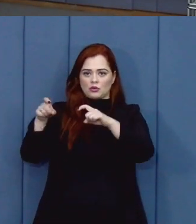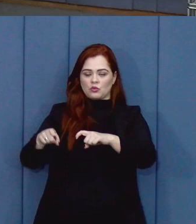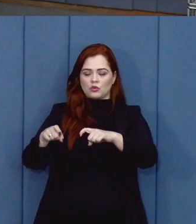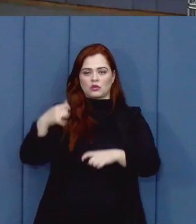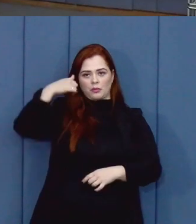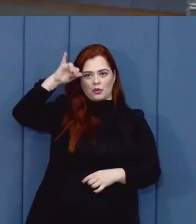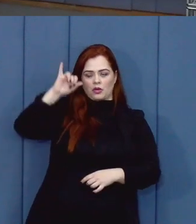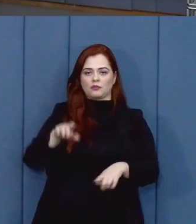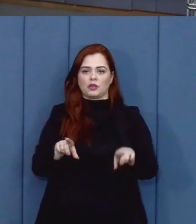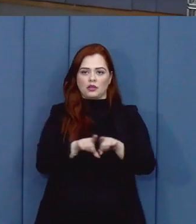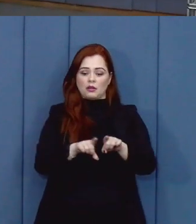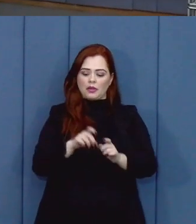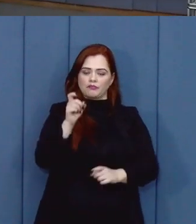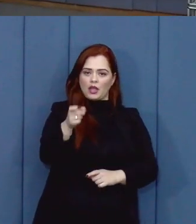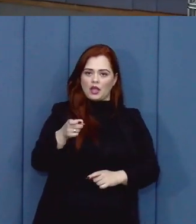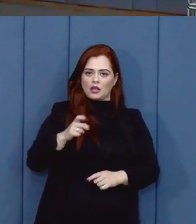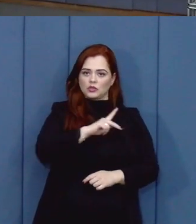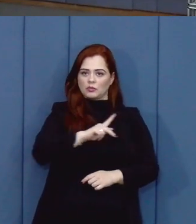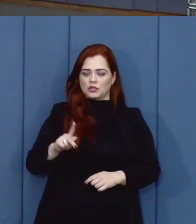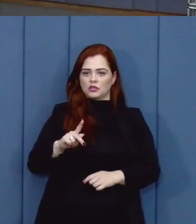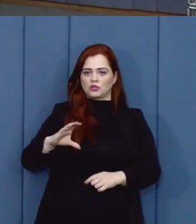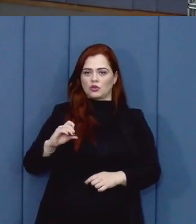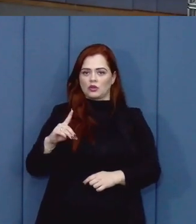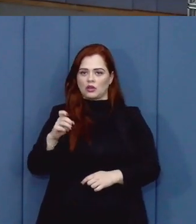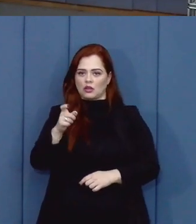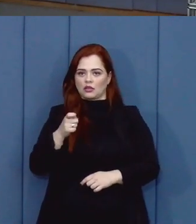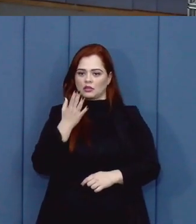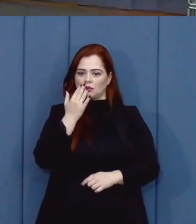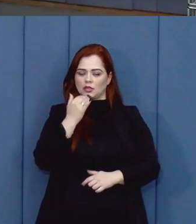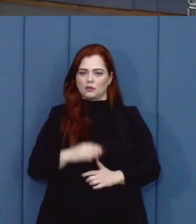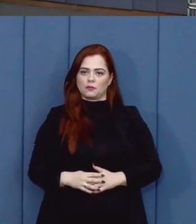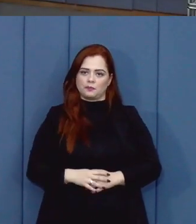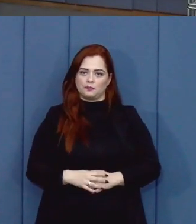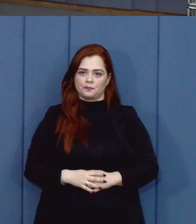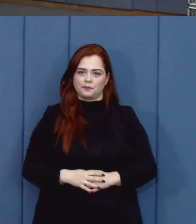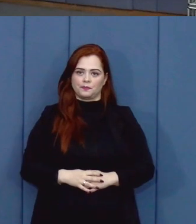e Pecuária e ex-presidente da Comissão do Códex Alimentares.